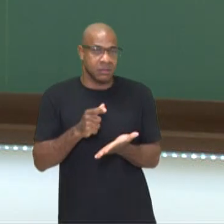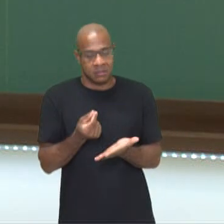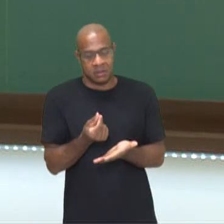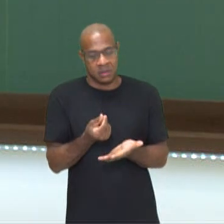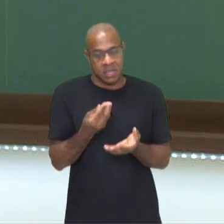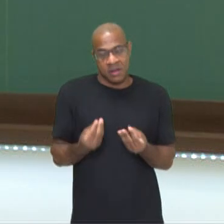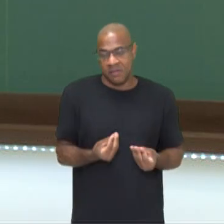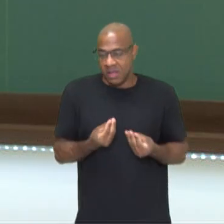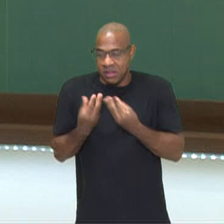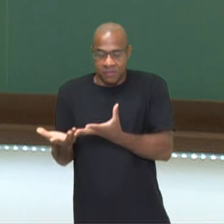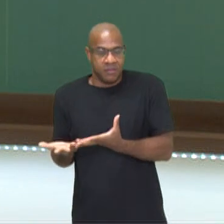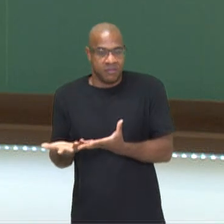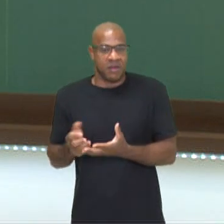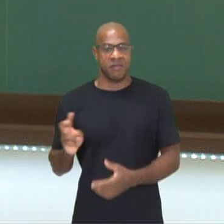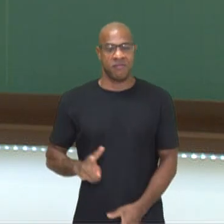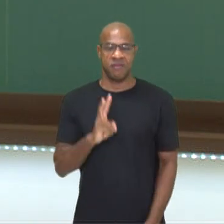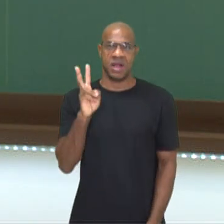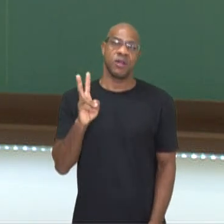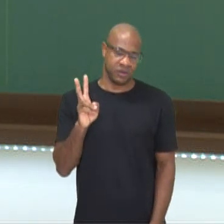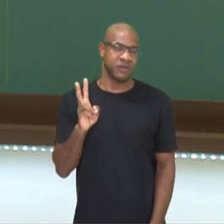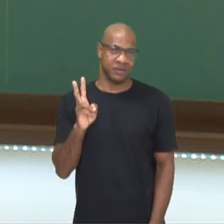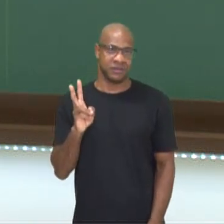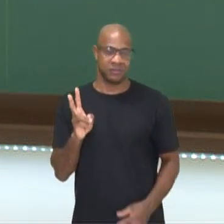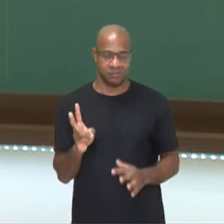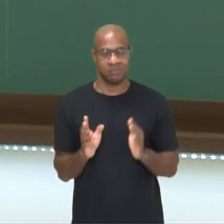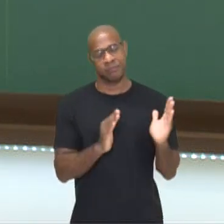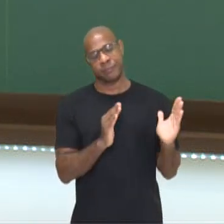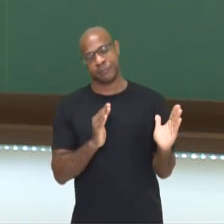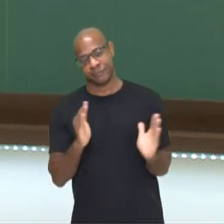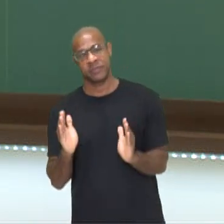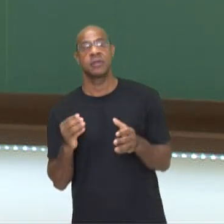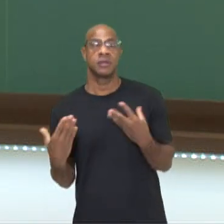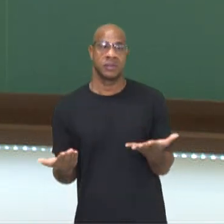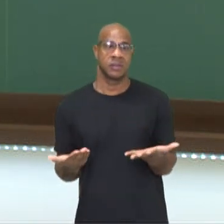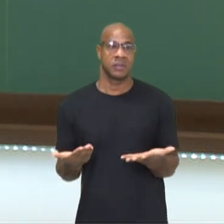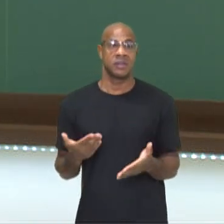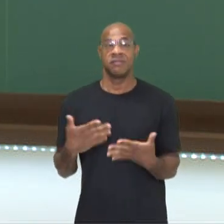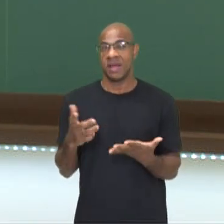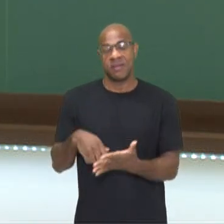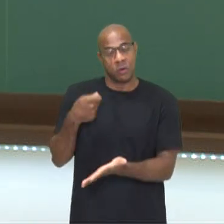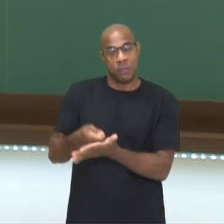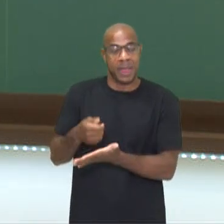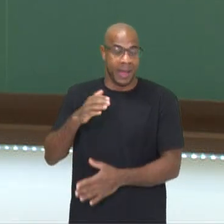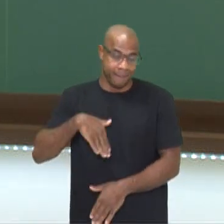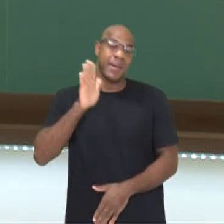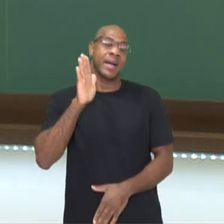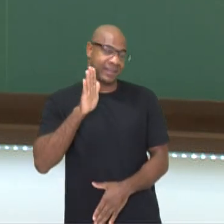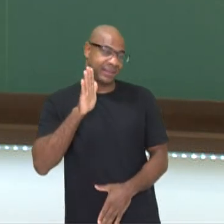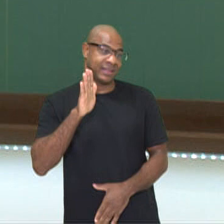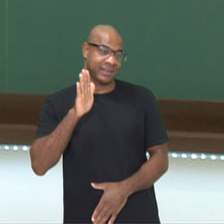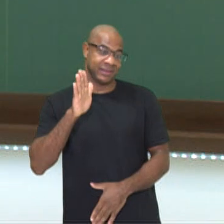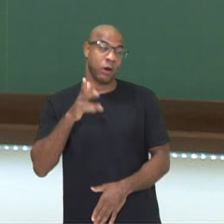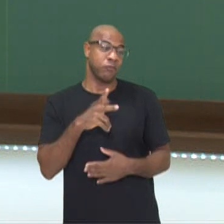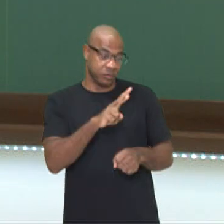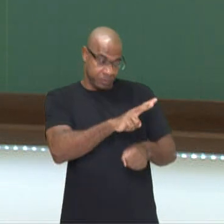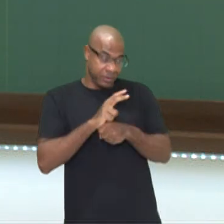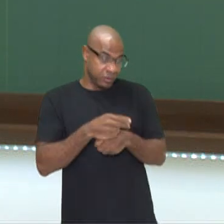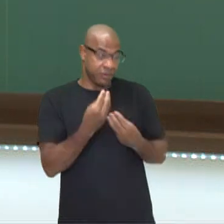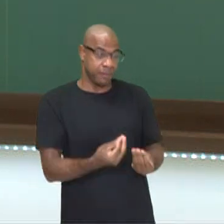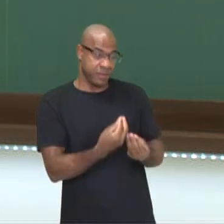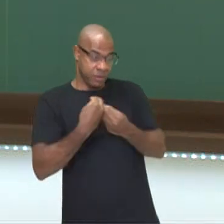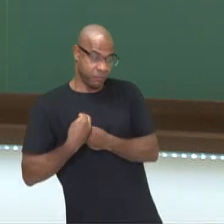vai se desvalorizar uma certa quantidade ao longo daquele tempo, então ele vai cobrar a mais para compensar essa